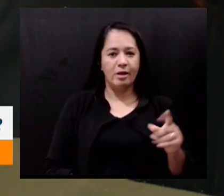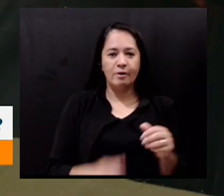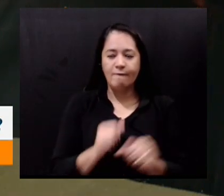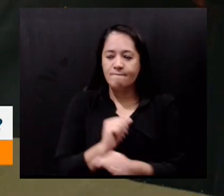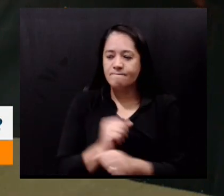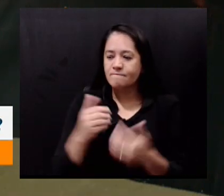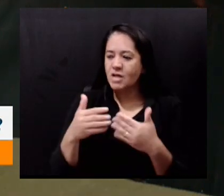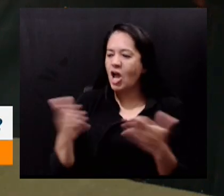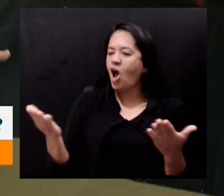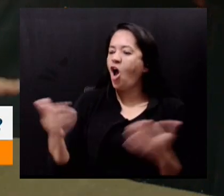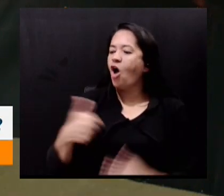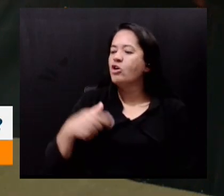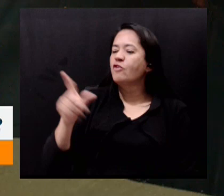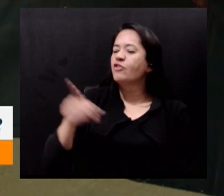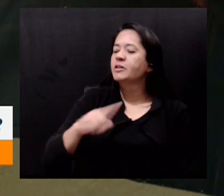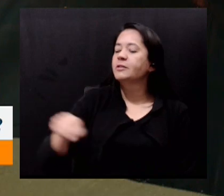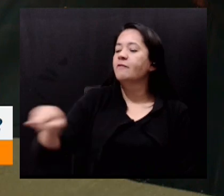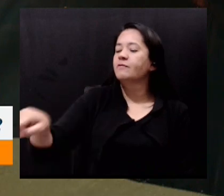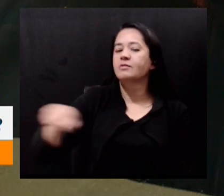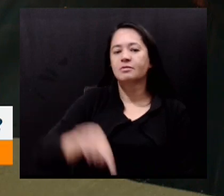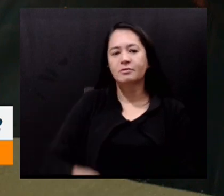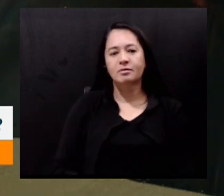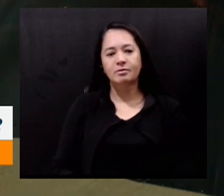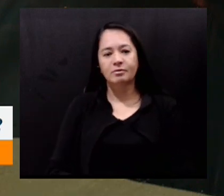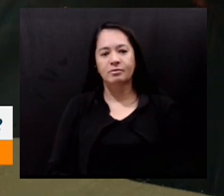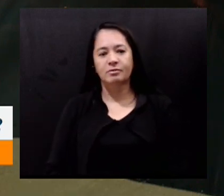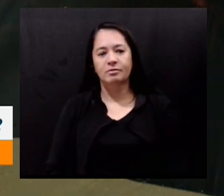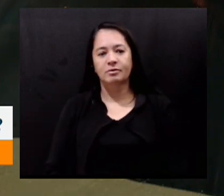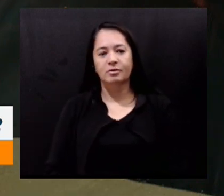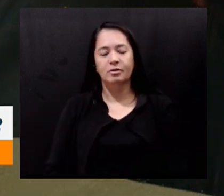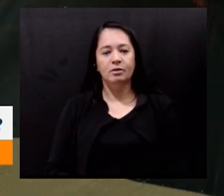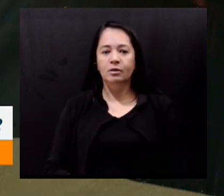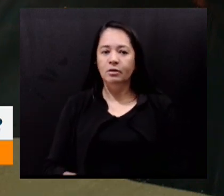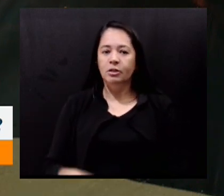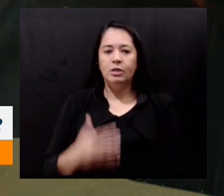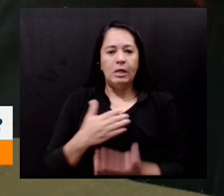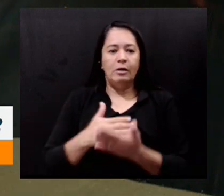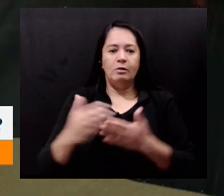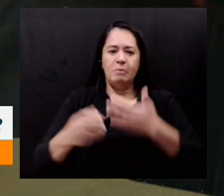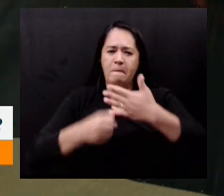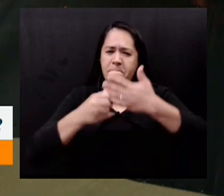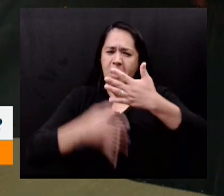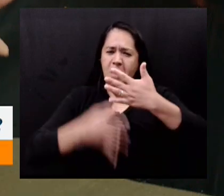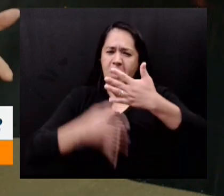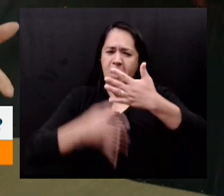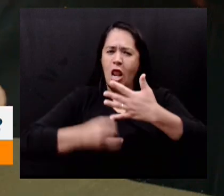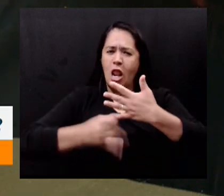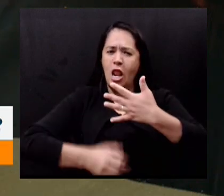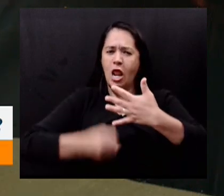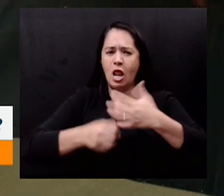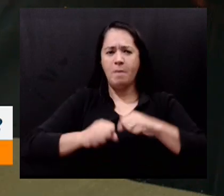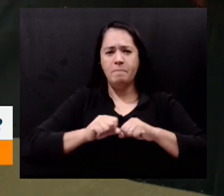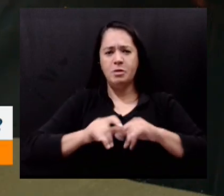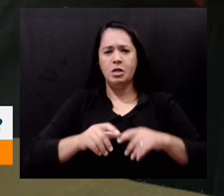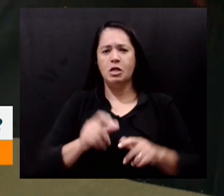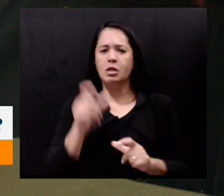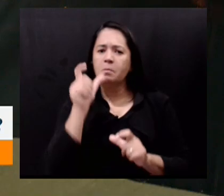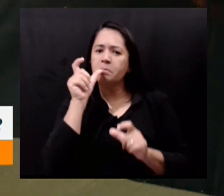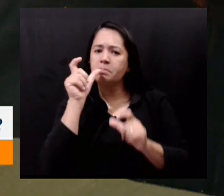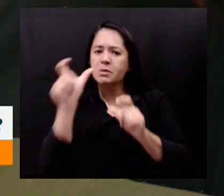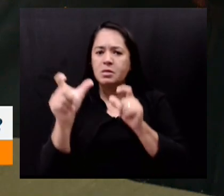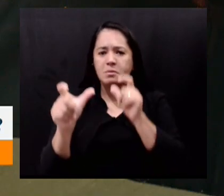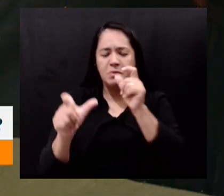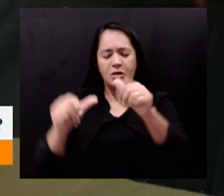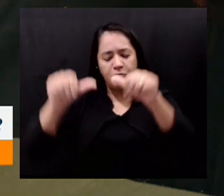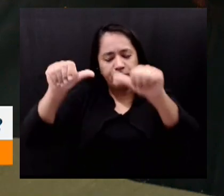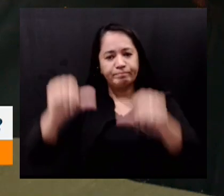cancelar você. Aí vai lá e entra e começa a disseminar palavras que não são boas. A